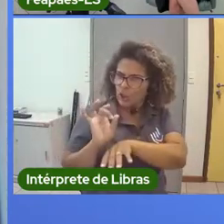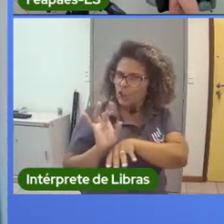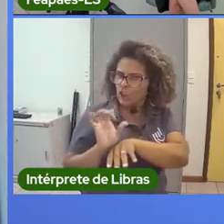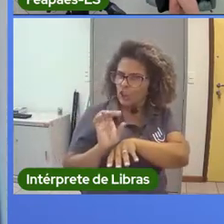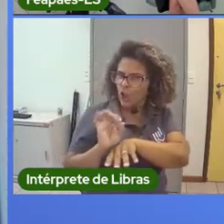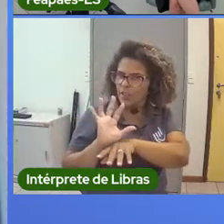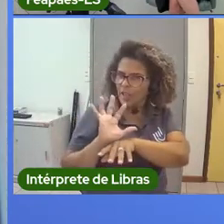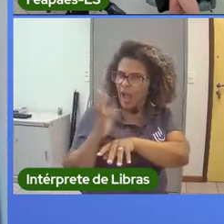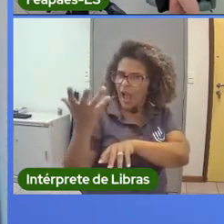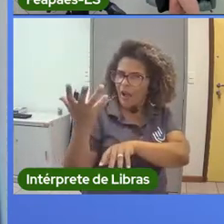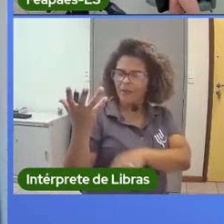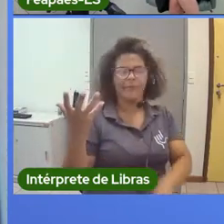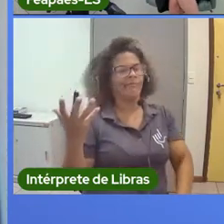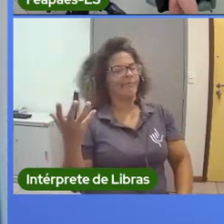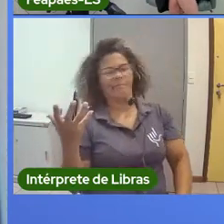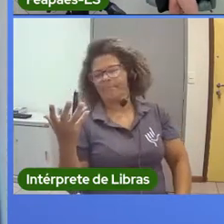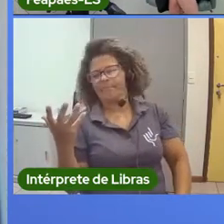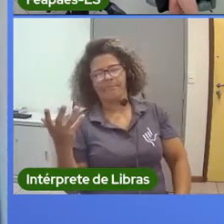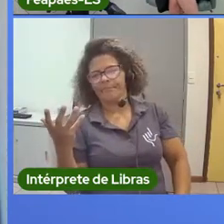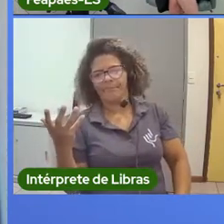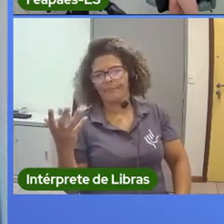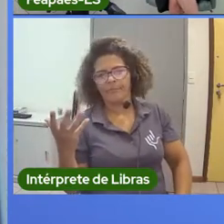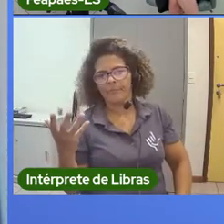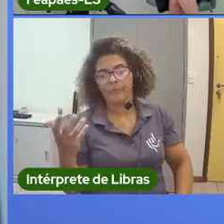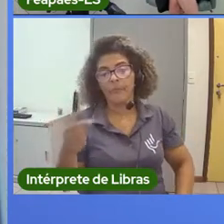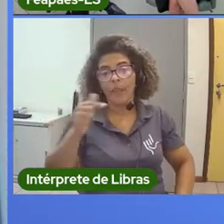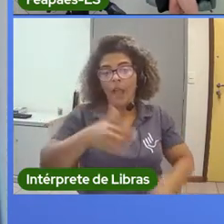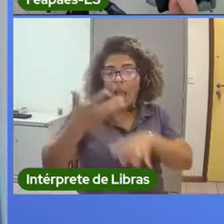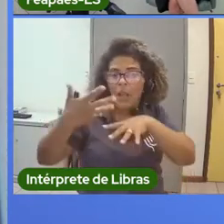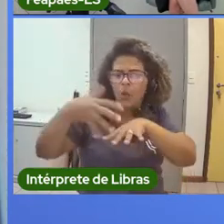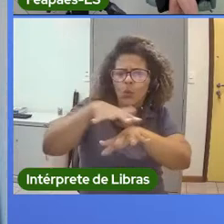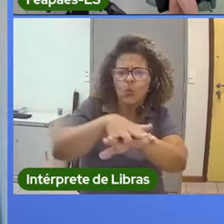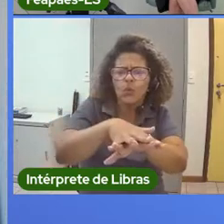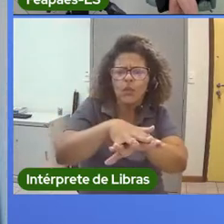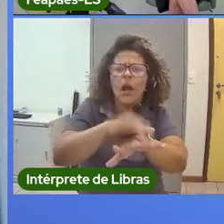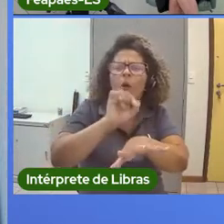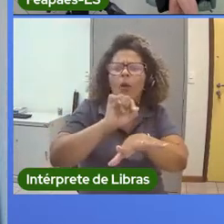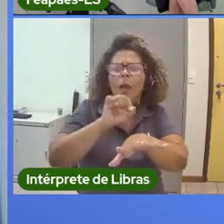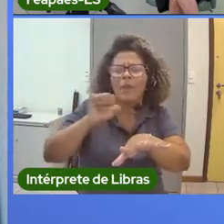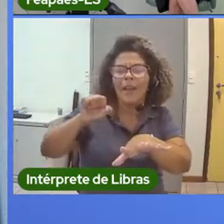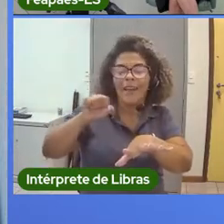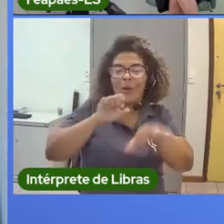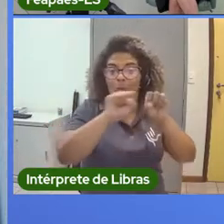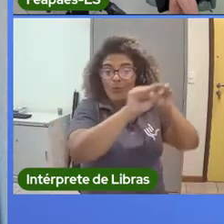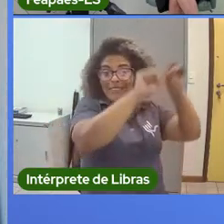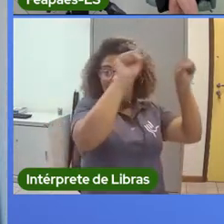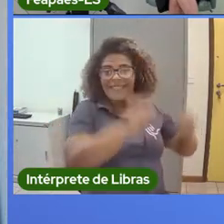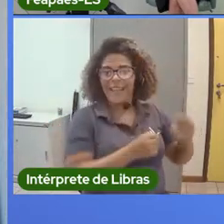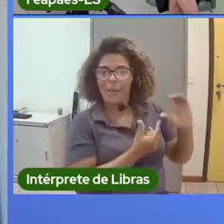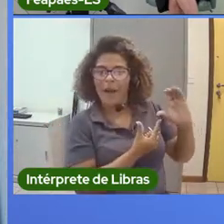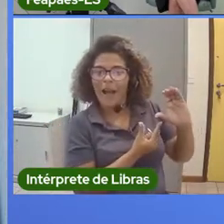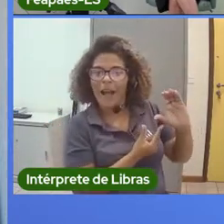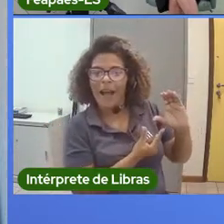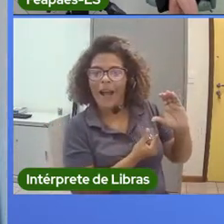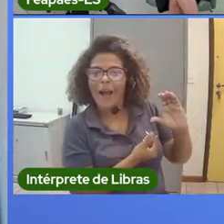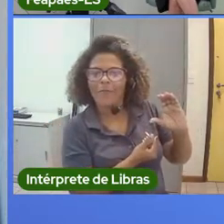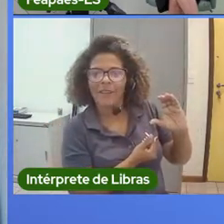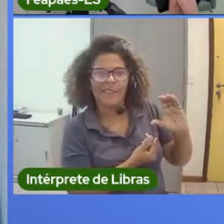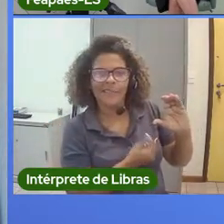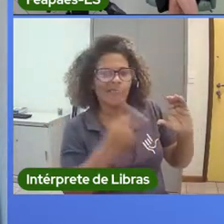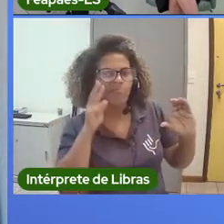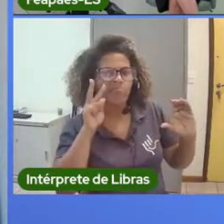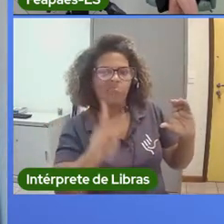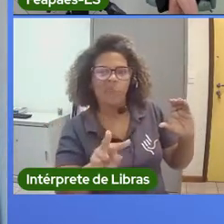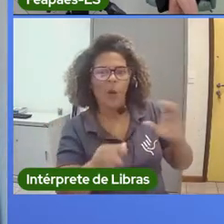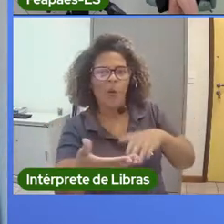vai ocorrer porque a ordem capitalista não tem essa sensibilidade aqui para a inclusão. No máximo, ela